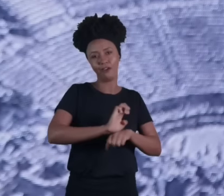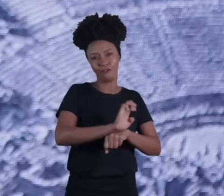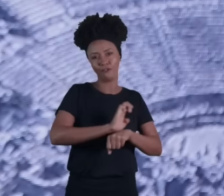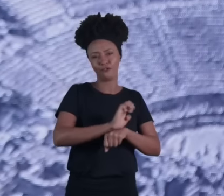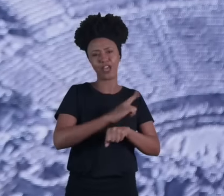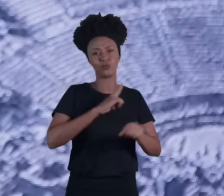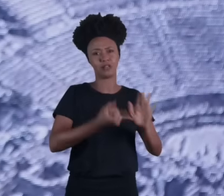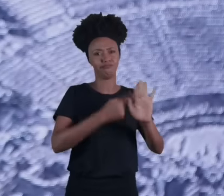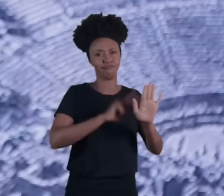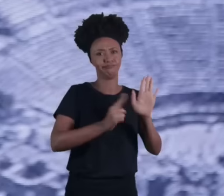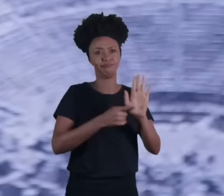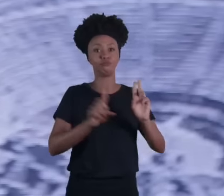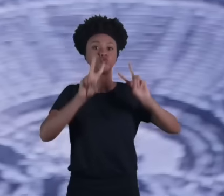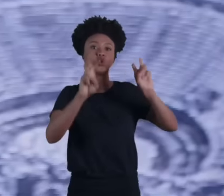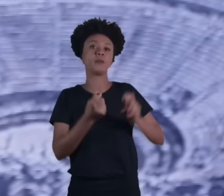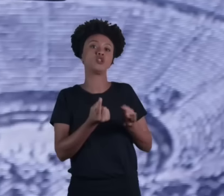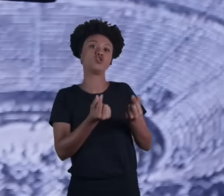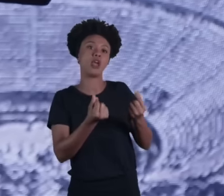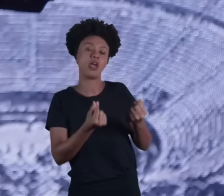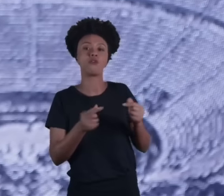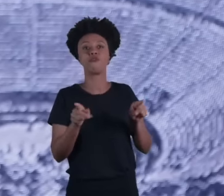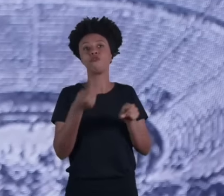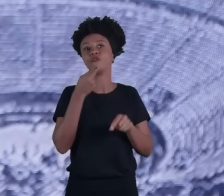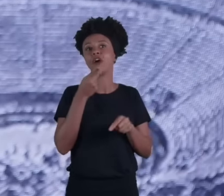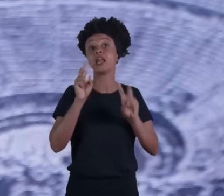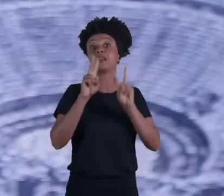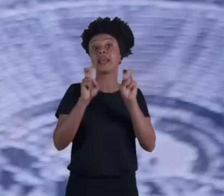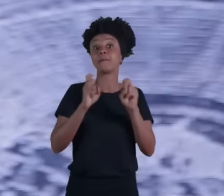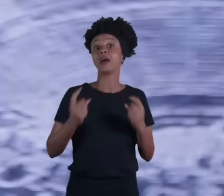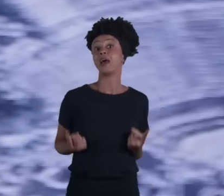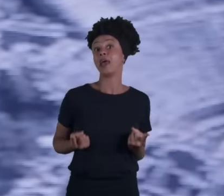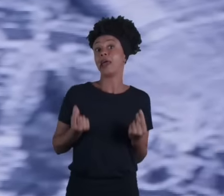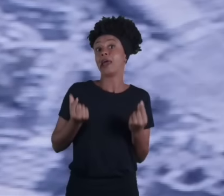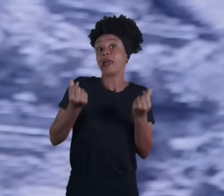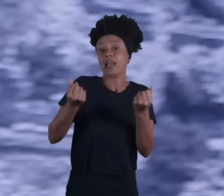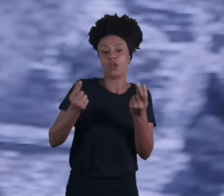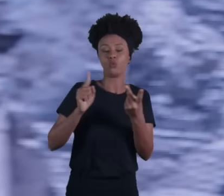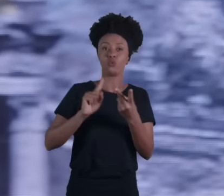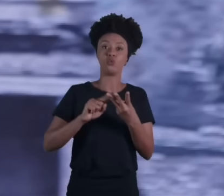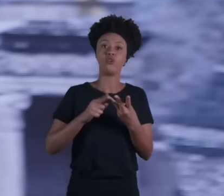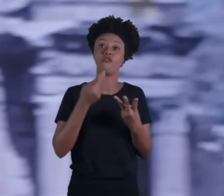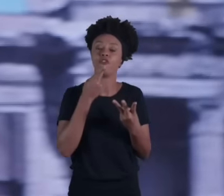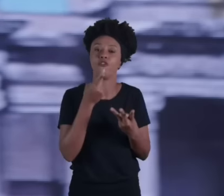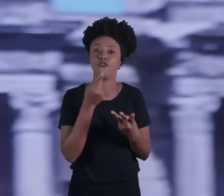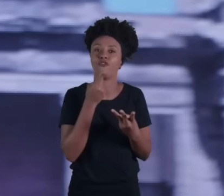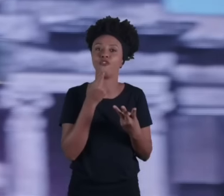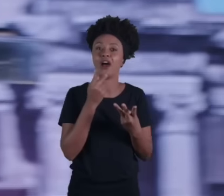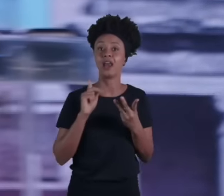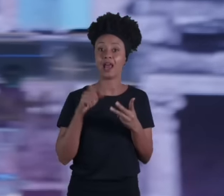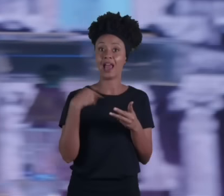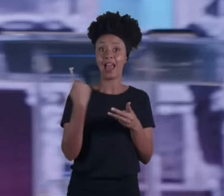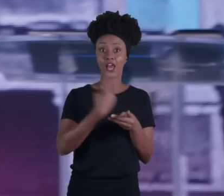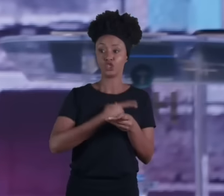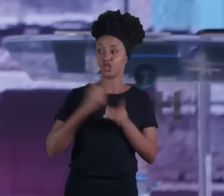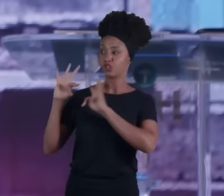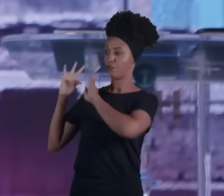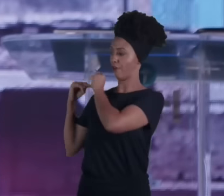e metáforas de dinheiro, fala de riqueza, de herança, herdeiros, fala de